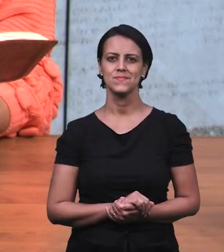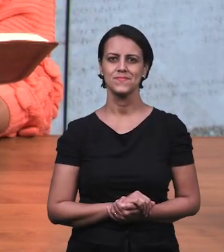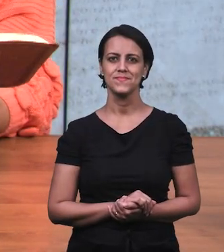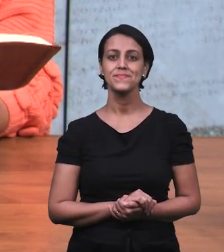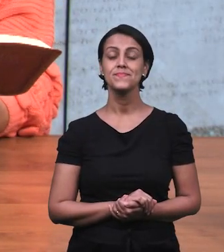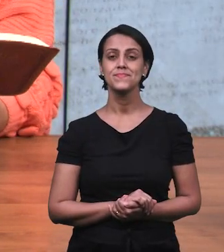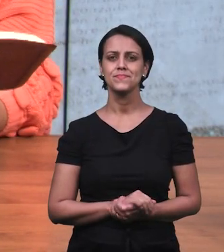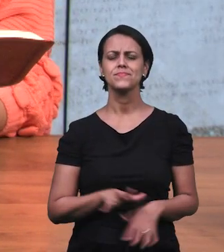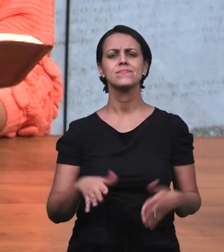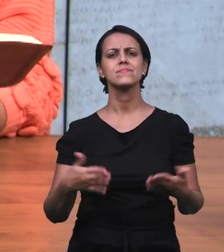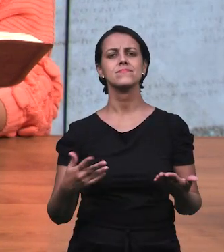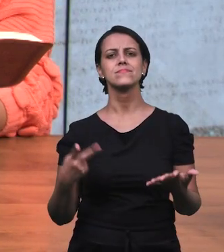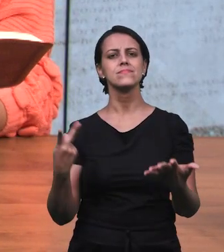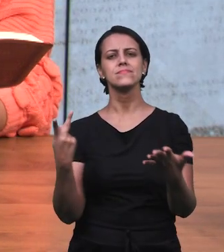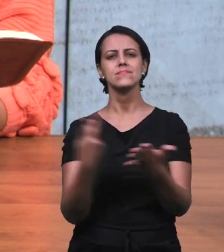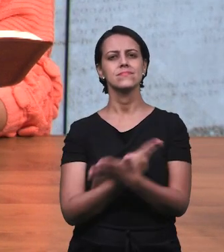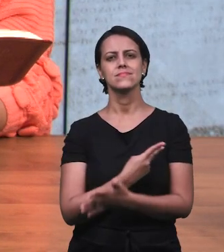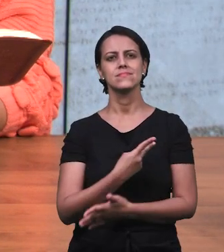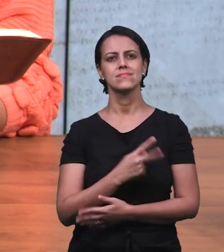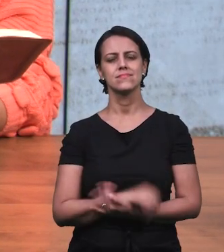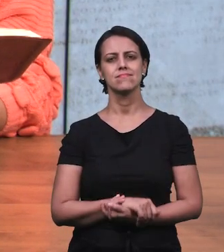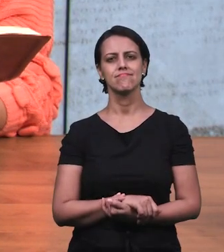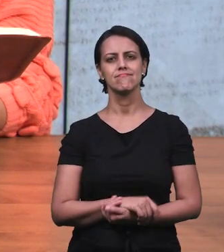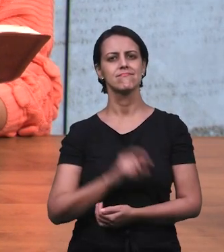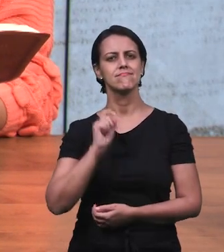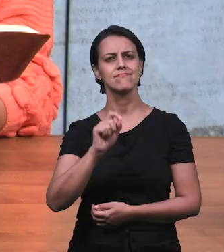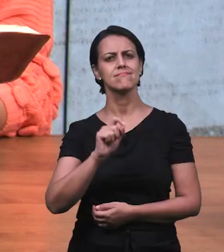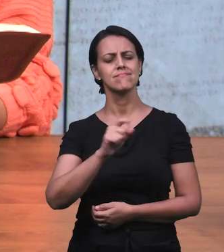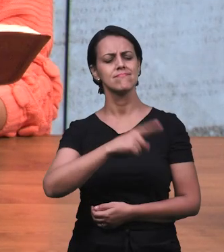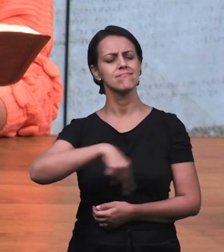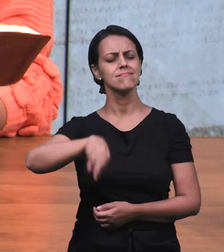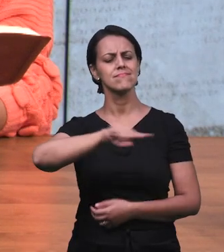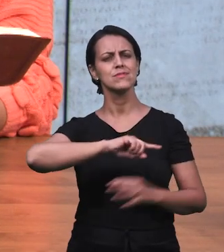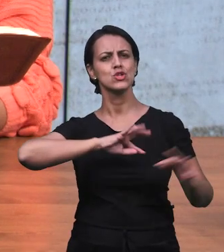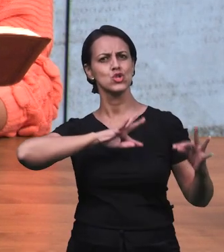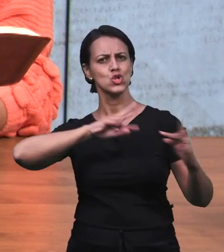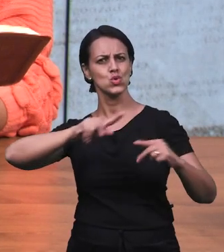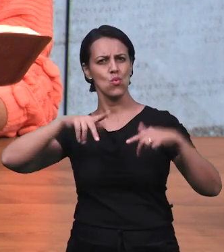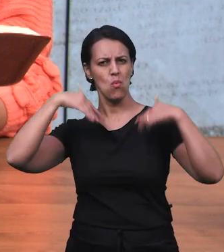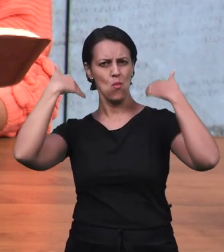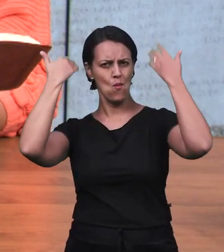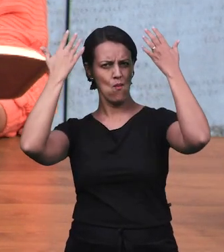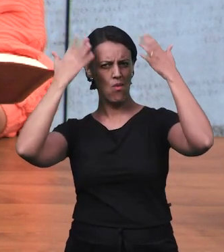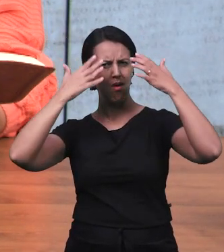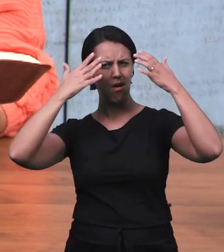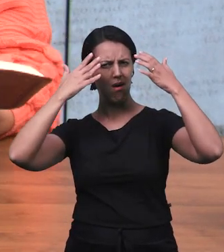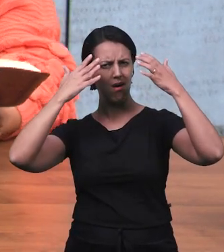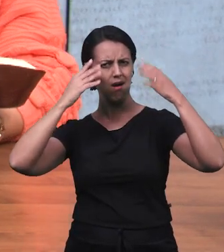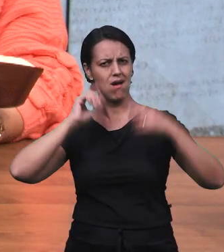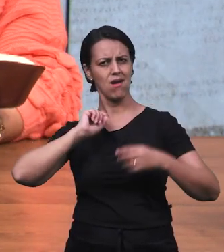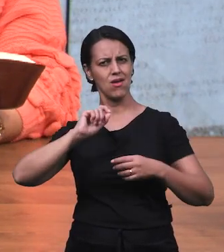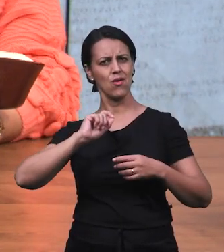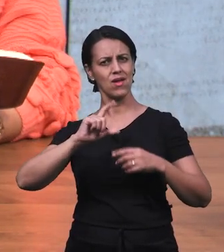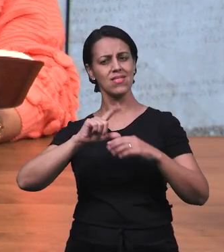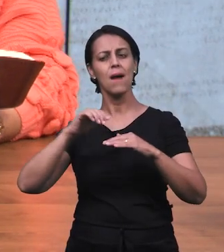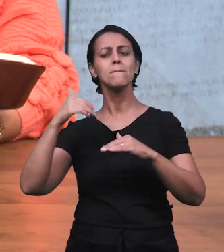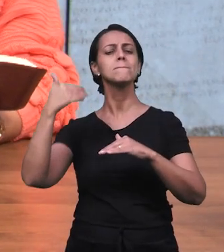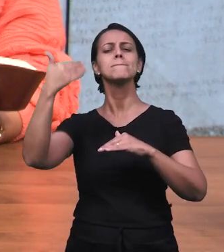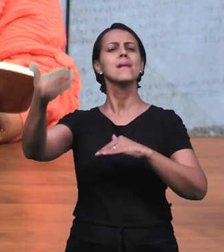E sucedeu que, ouvindo isto, todos os reis que estavam daquém do Jordão,